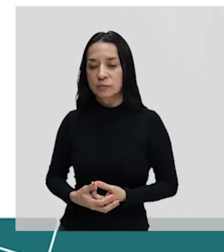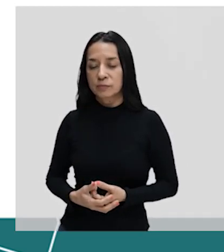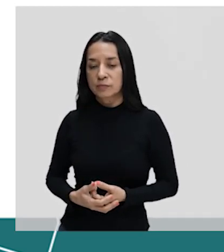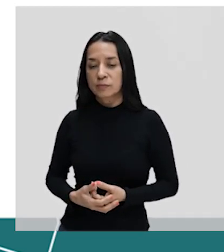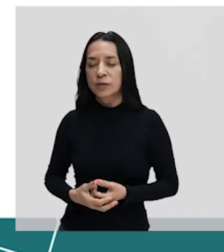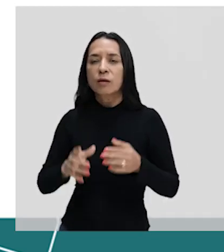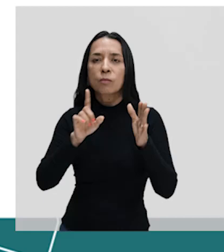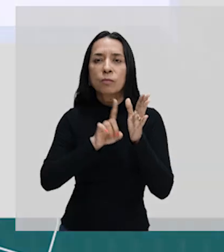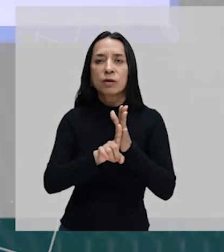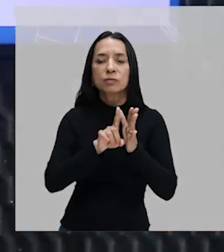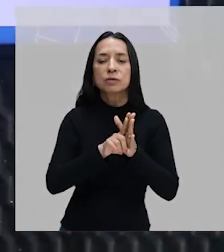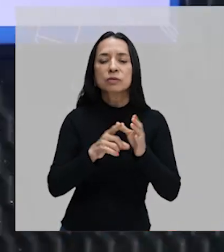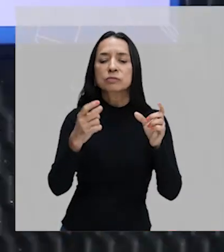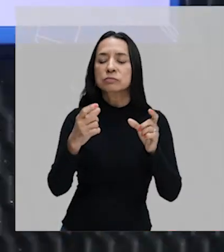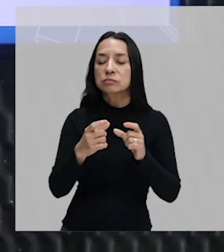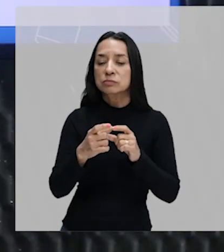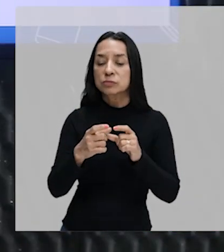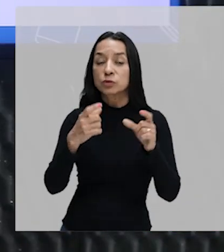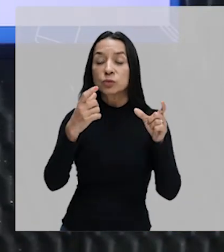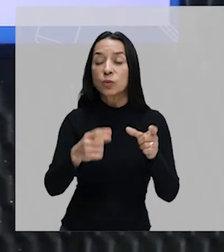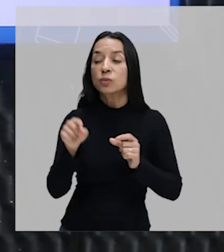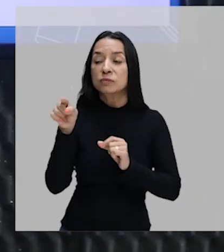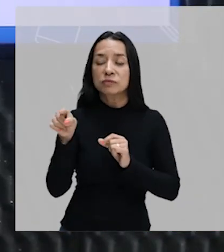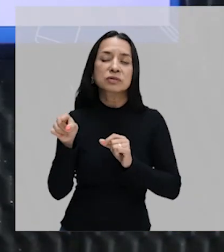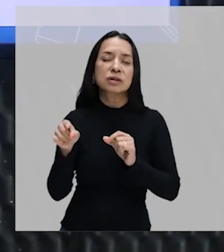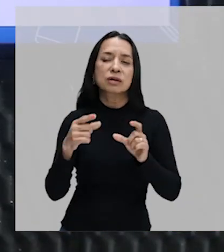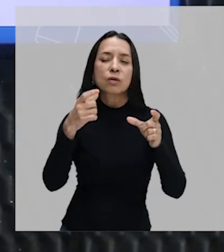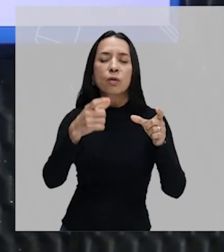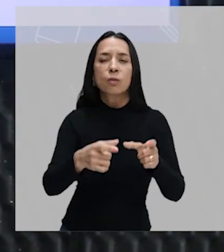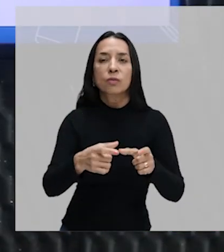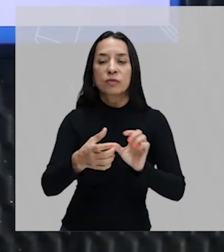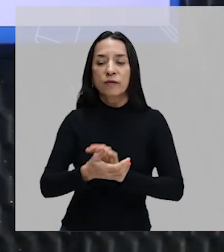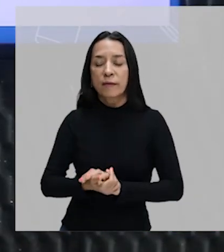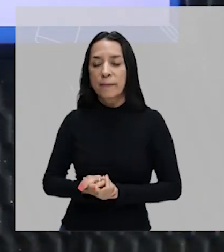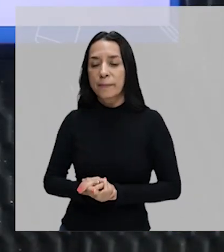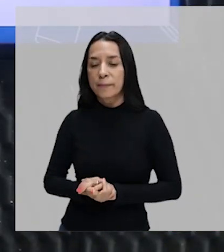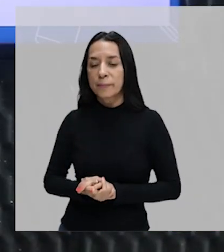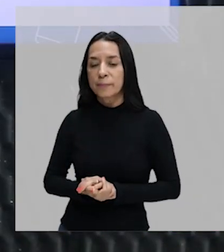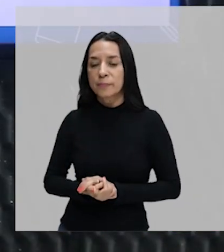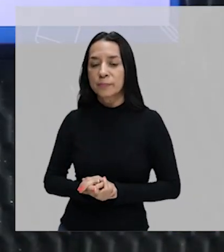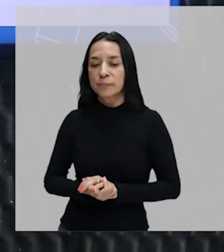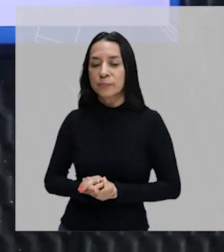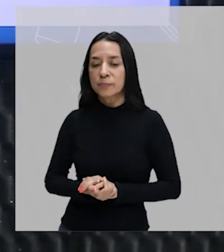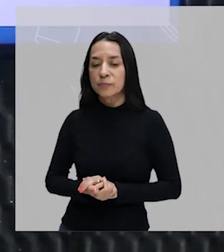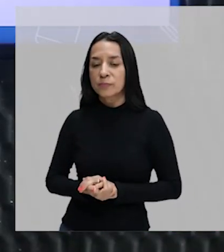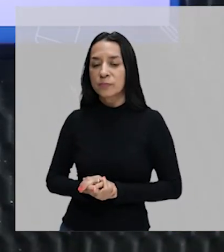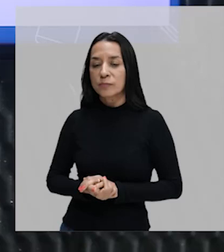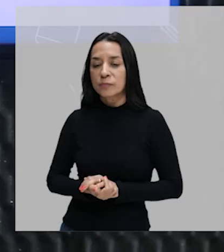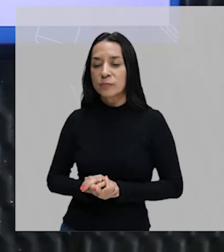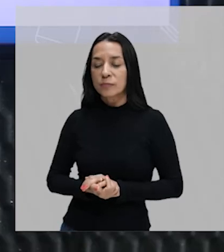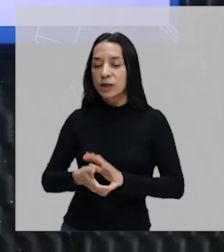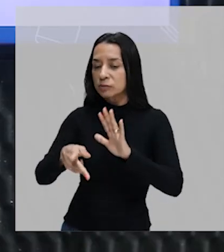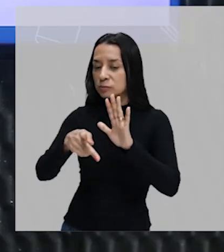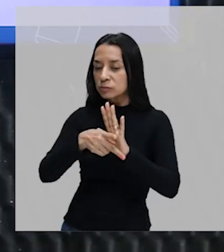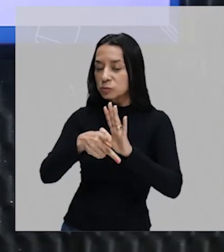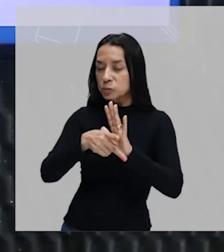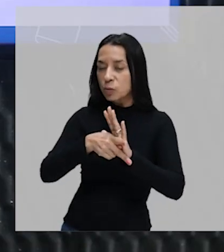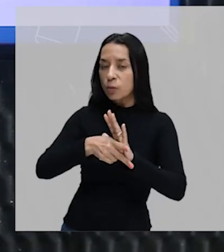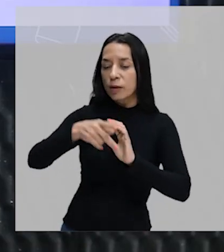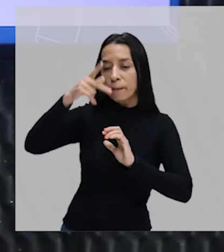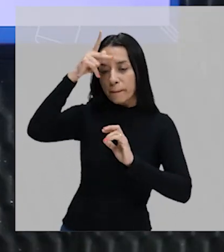eres? Eu estou perguntando aqui de onde você é, né? Então, soy de Cusco, soy